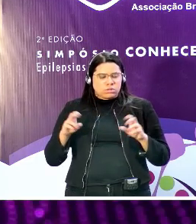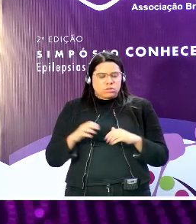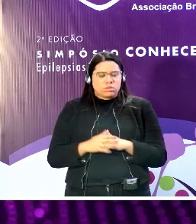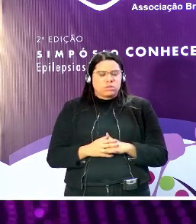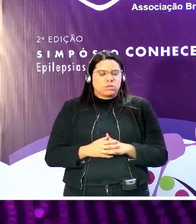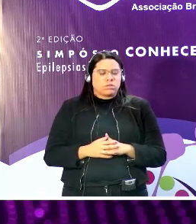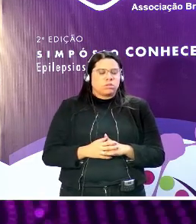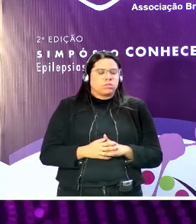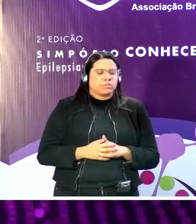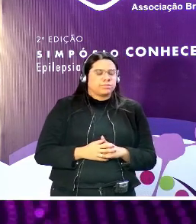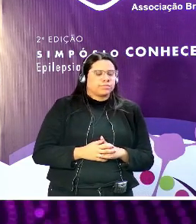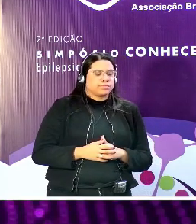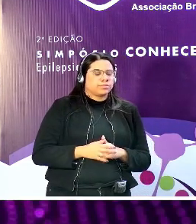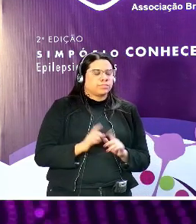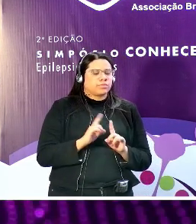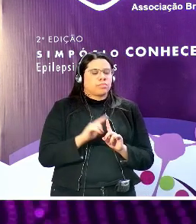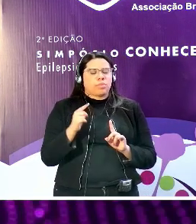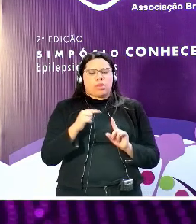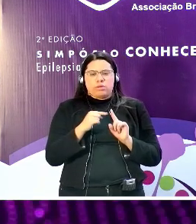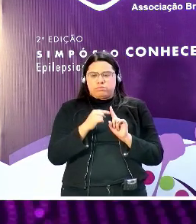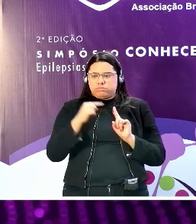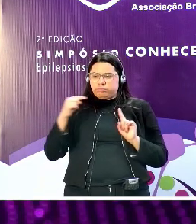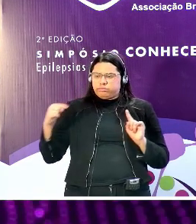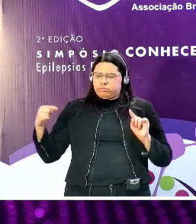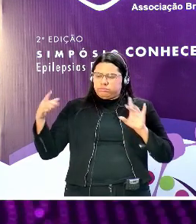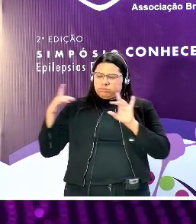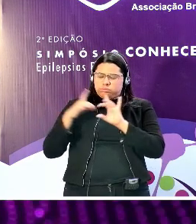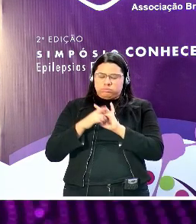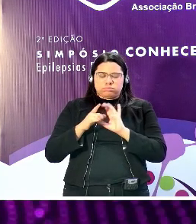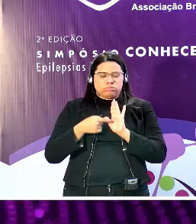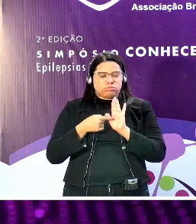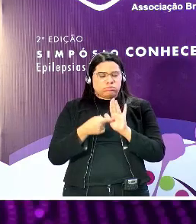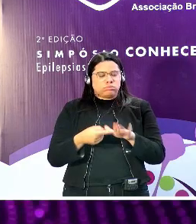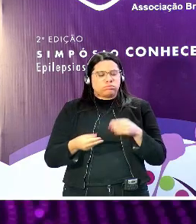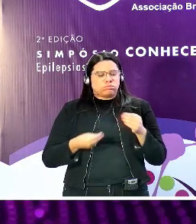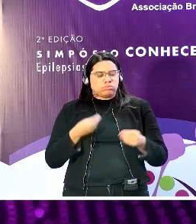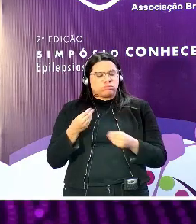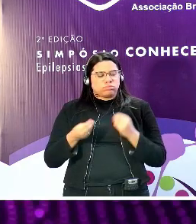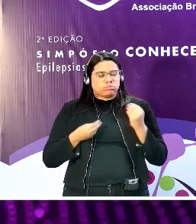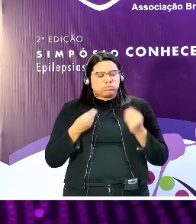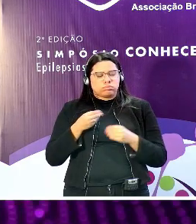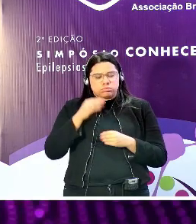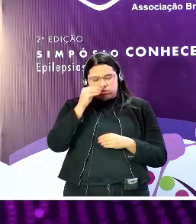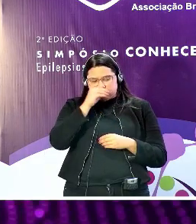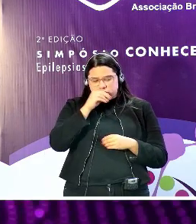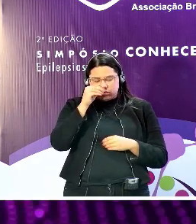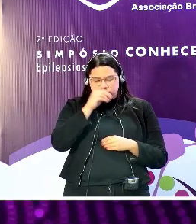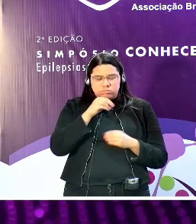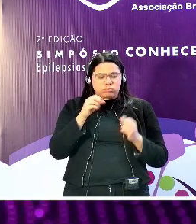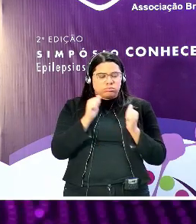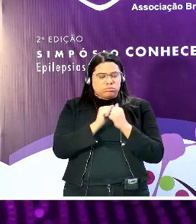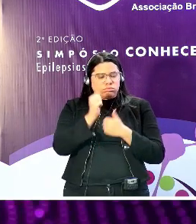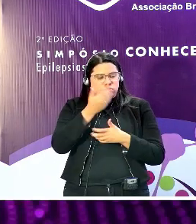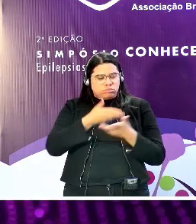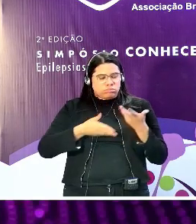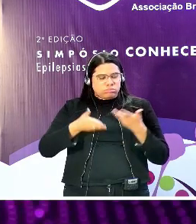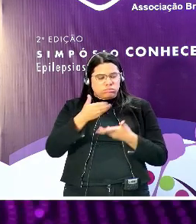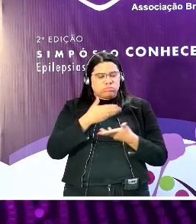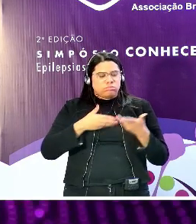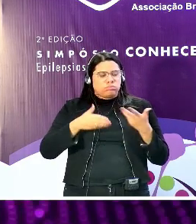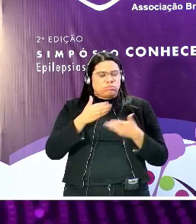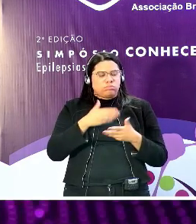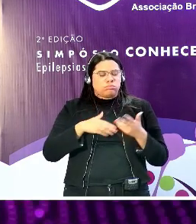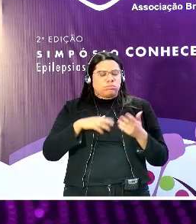Mas essas são as correntes que estão mostrando a sensibilidade para o engajamento com a